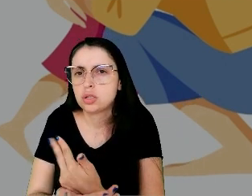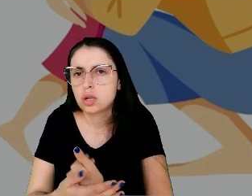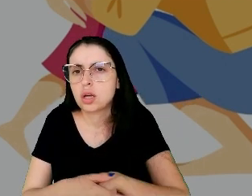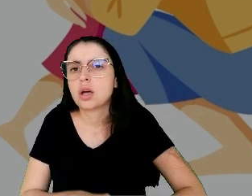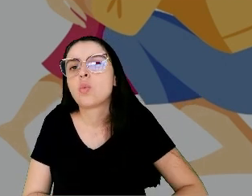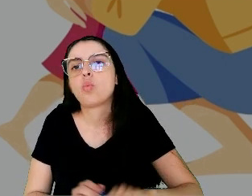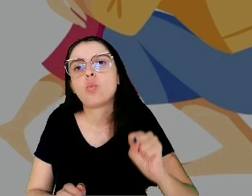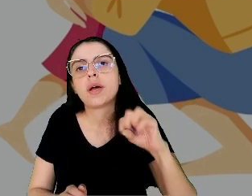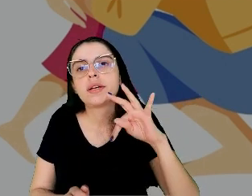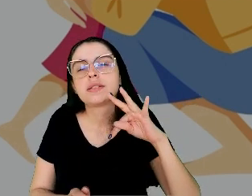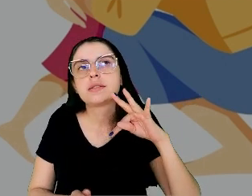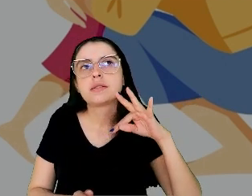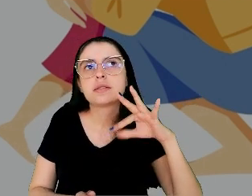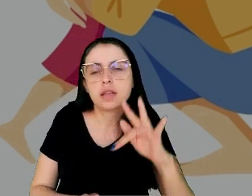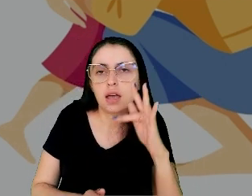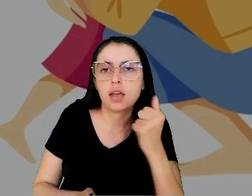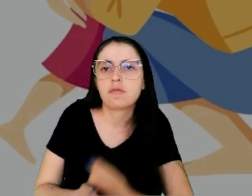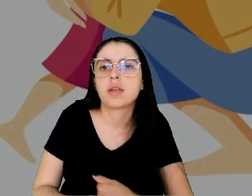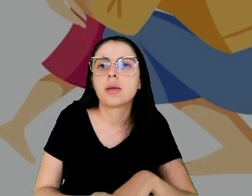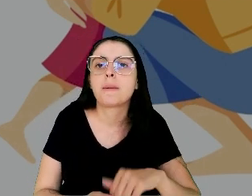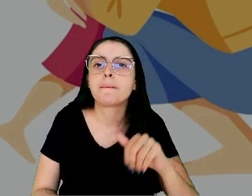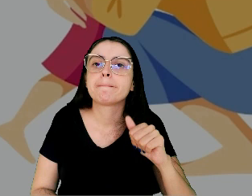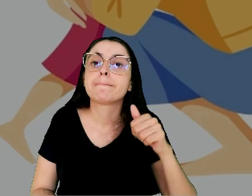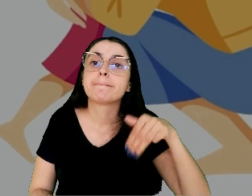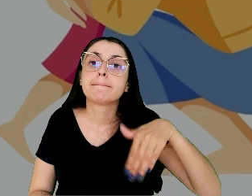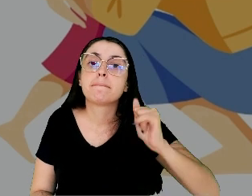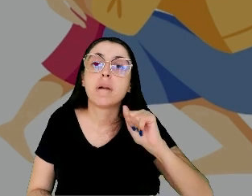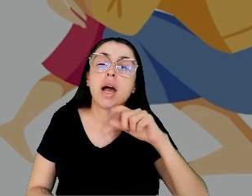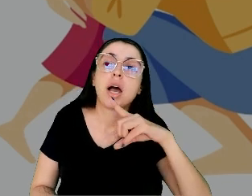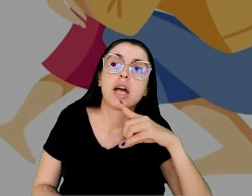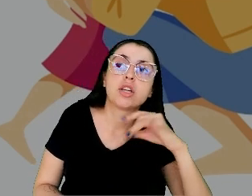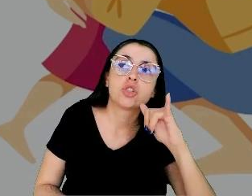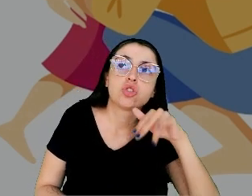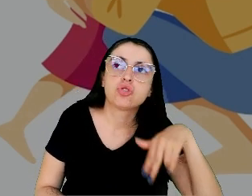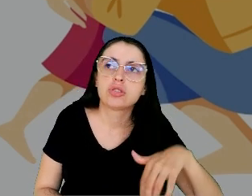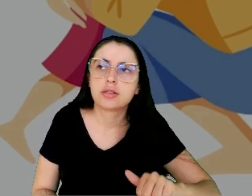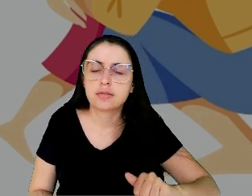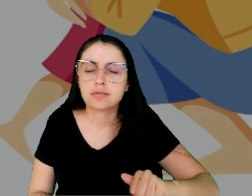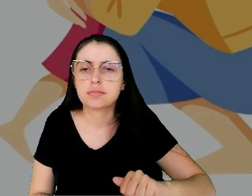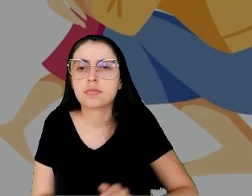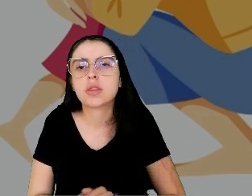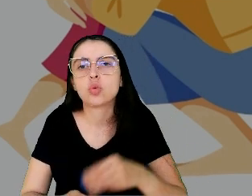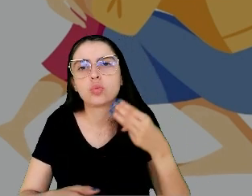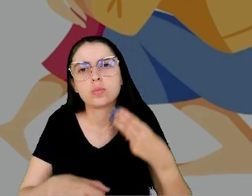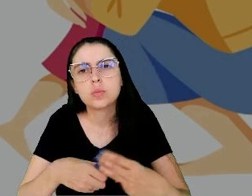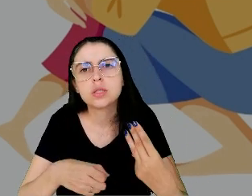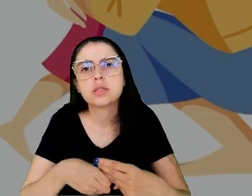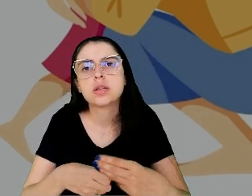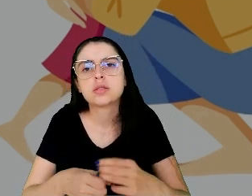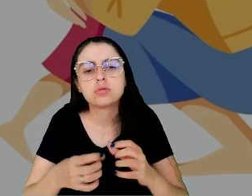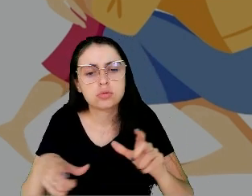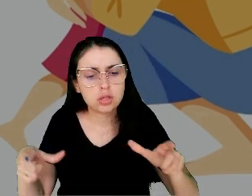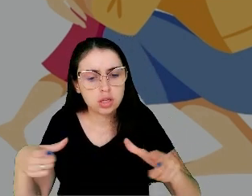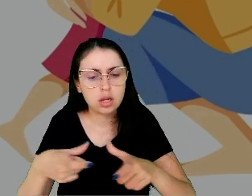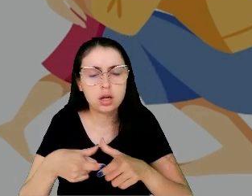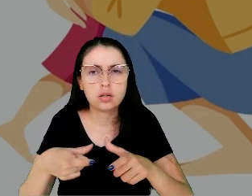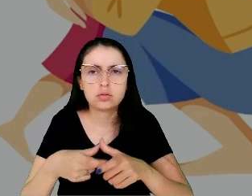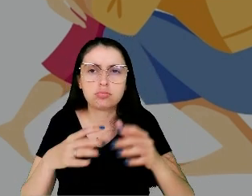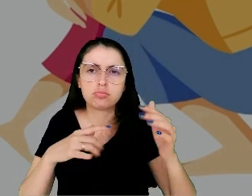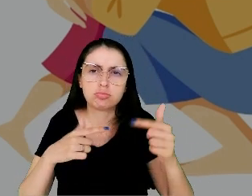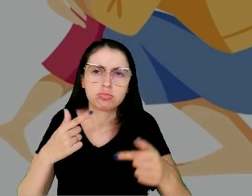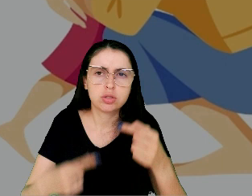Tribunal Federal, na ADIM 1842, que os municípios criem seus espaços de